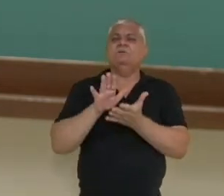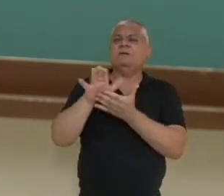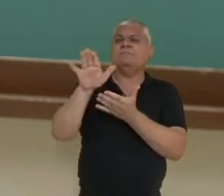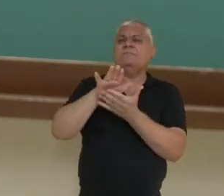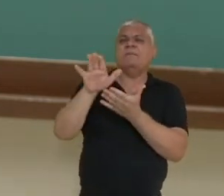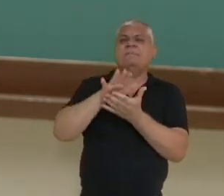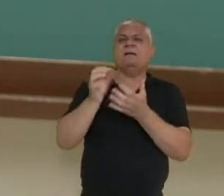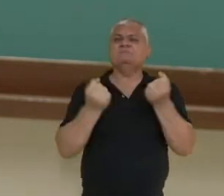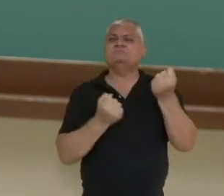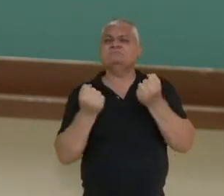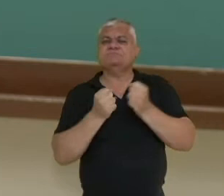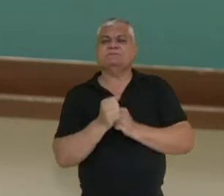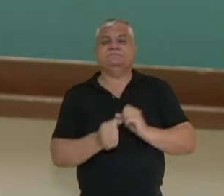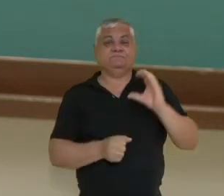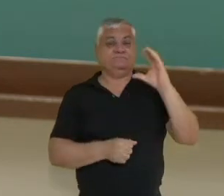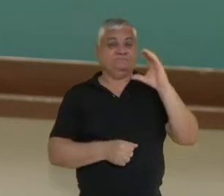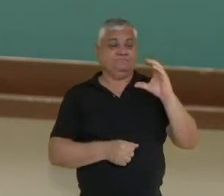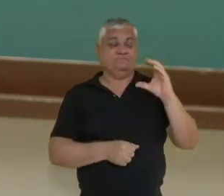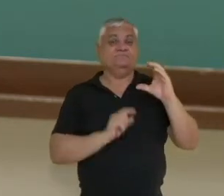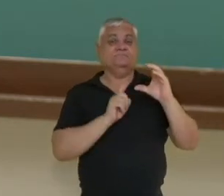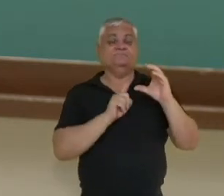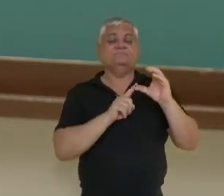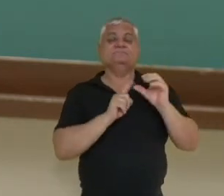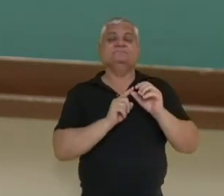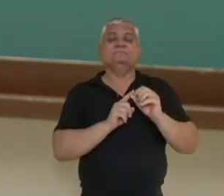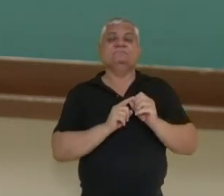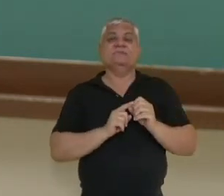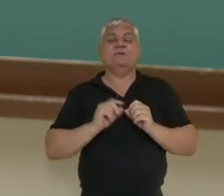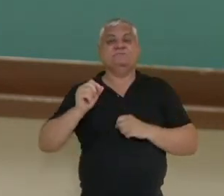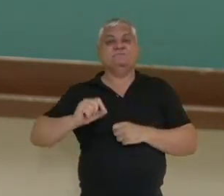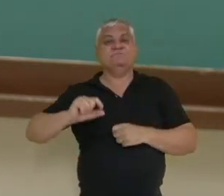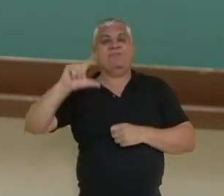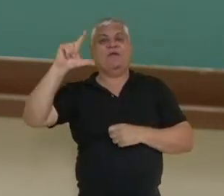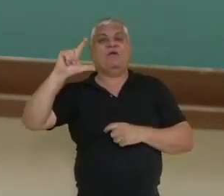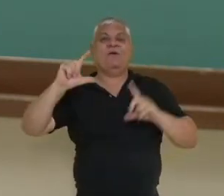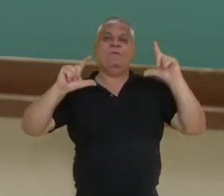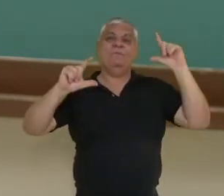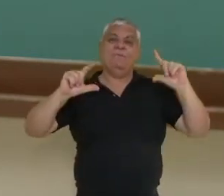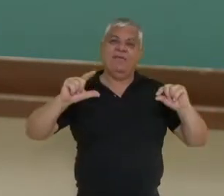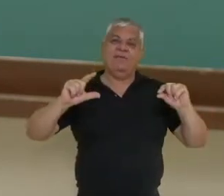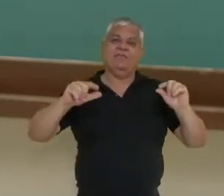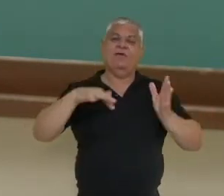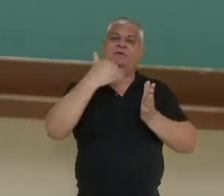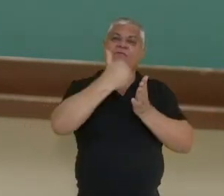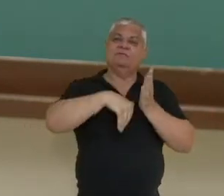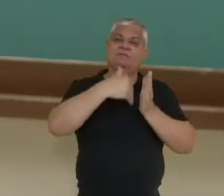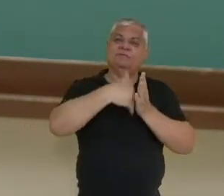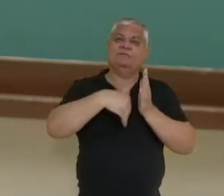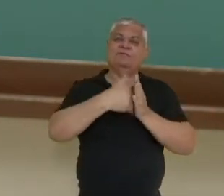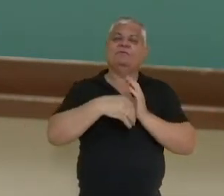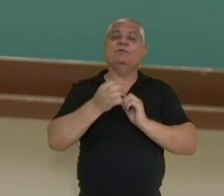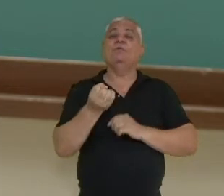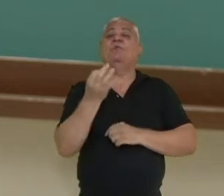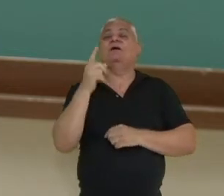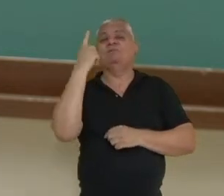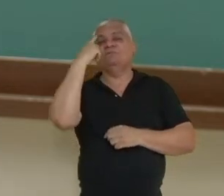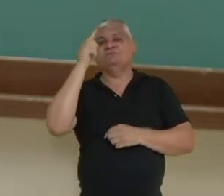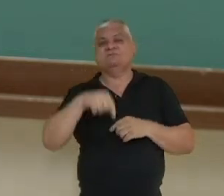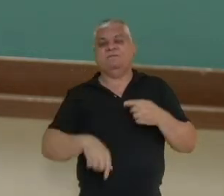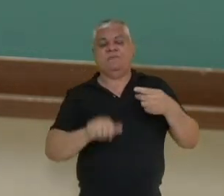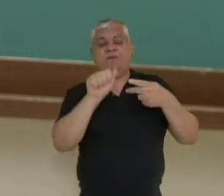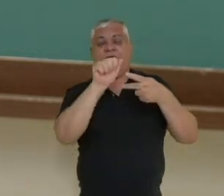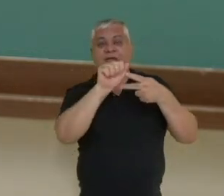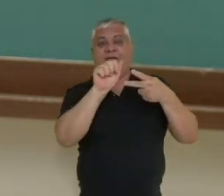Marcos. Letra C. A amplitude das quantias recebidas por Marcos neste dia. Então, vou